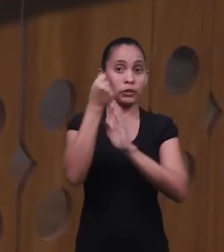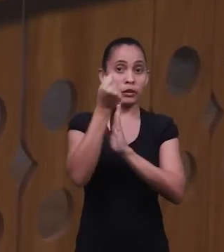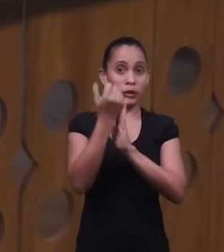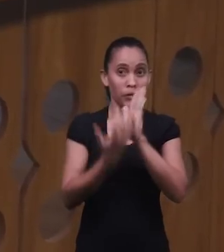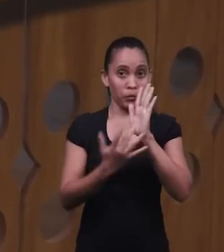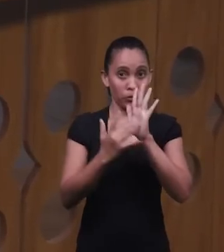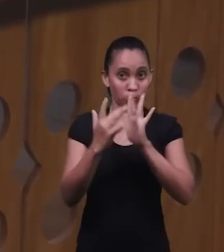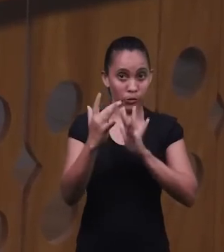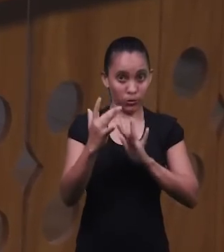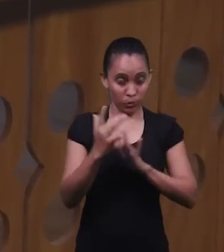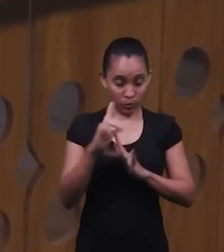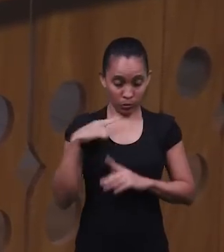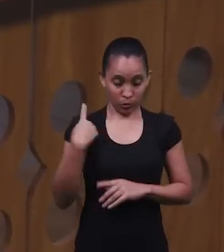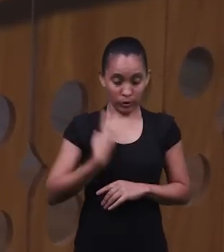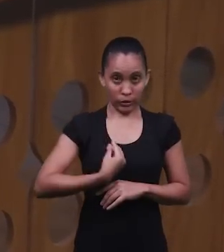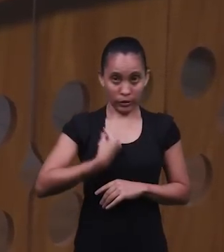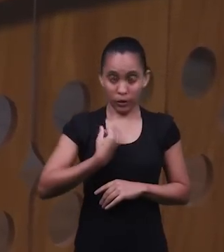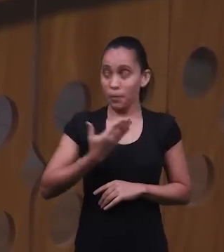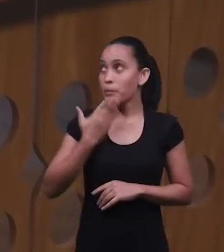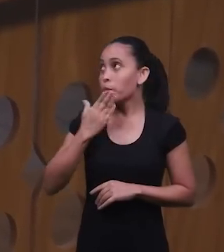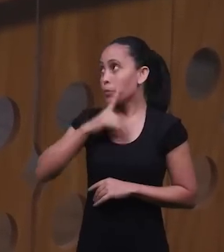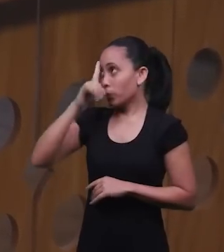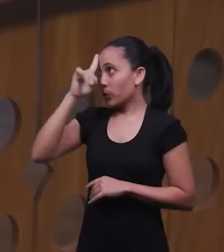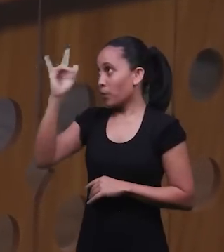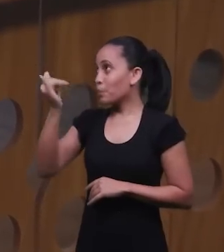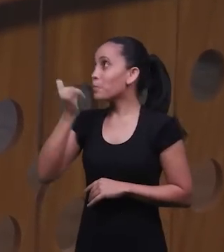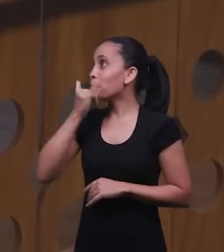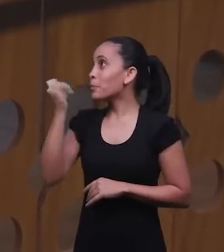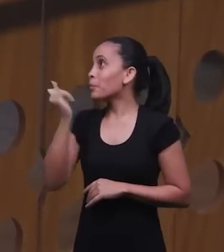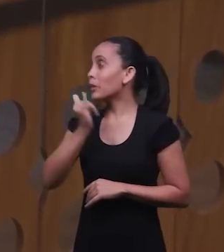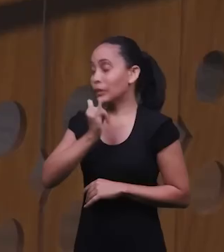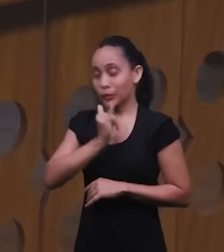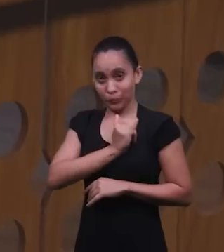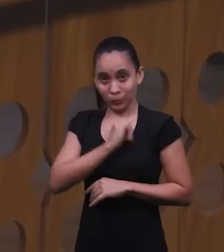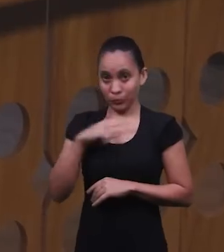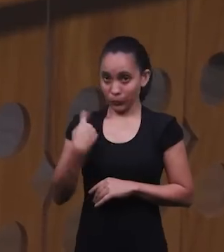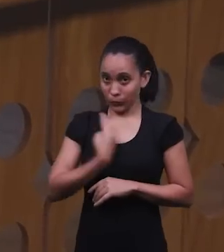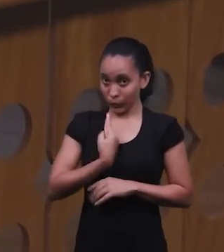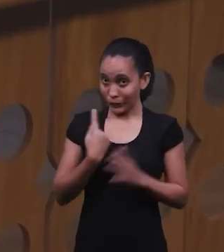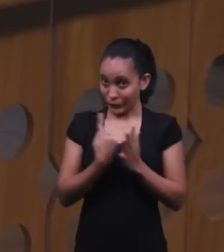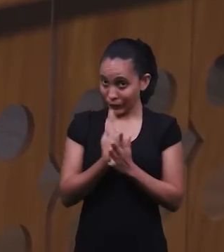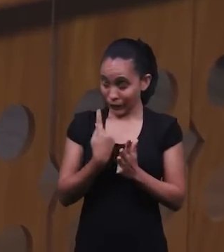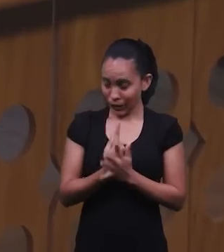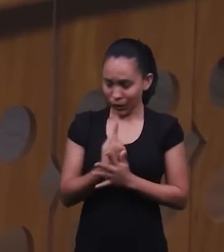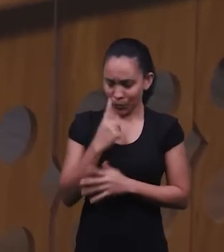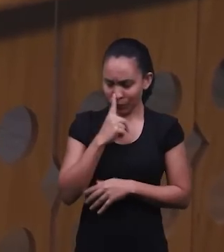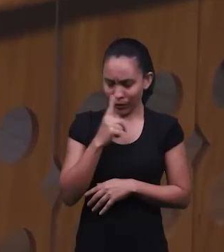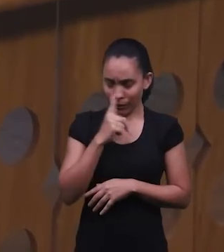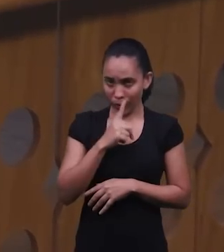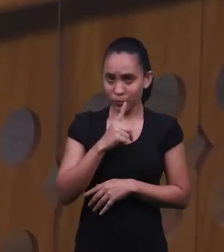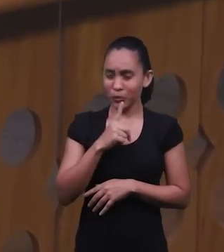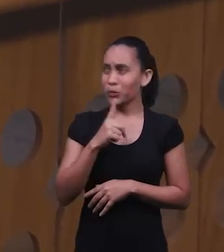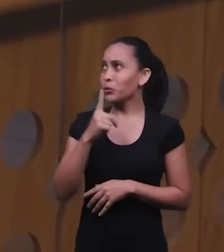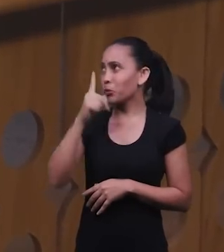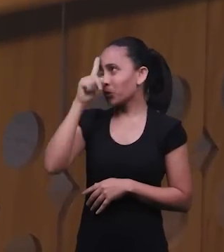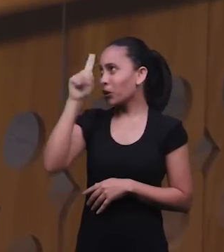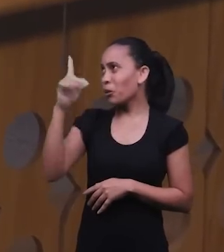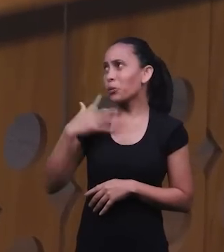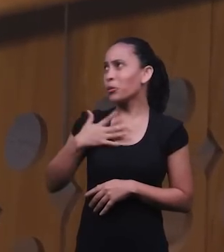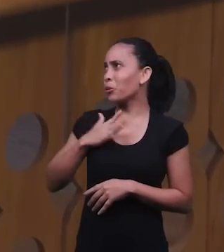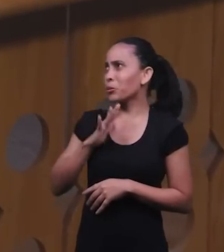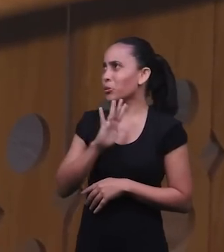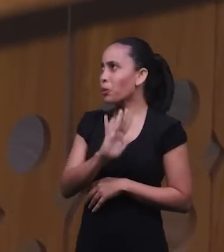do Senhor Jesus sobre as nossas vidas, pedindo perdão de nossos pecados e faltas, aquilo que pode não ter agradado o